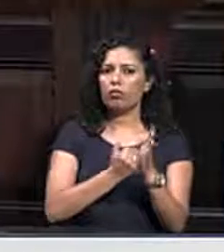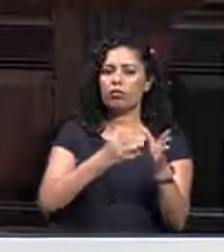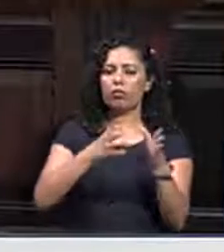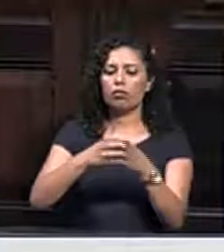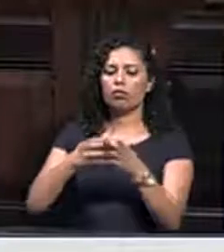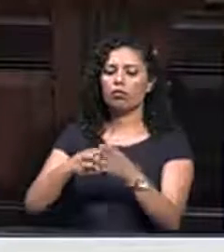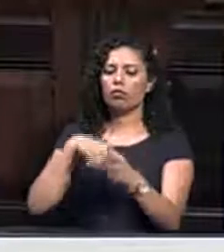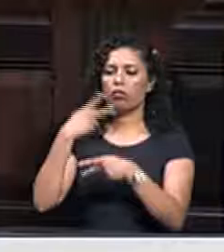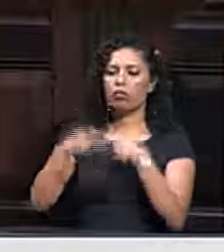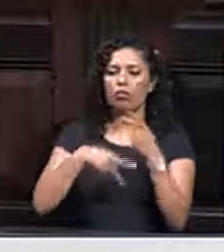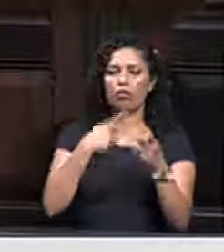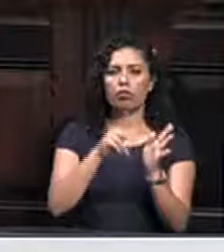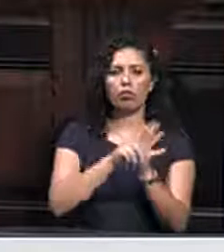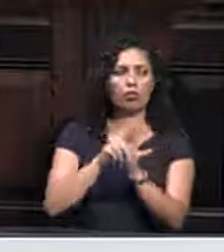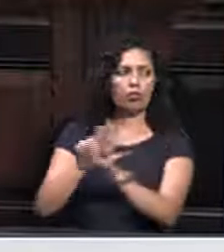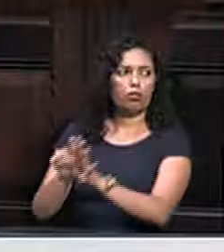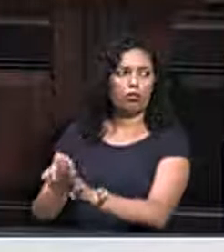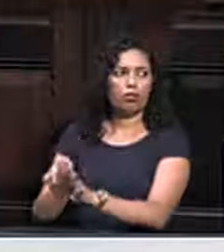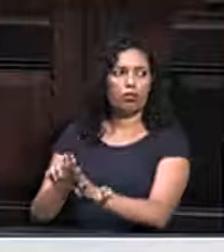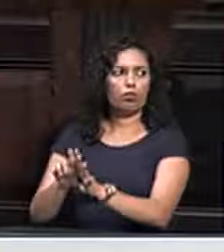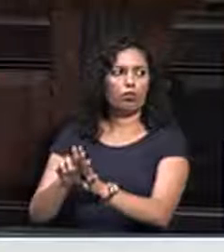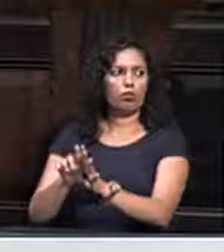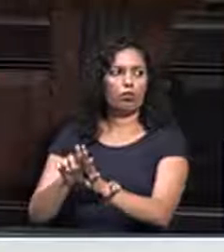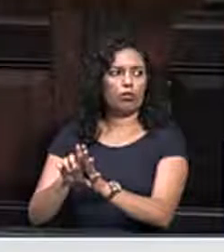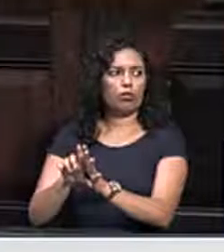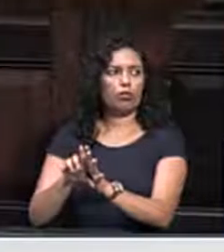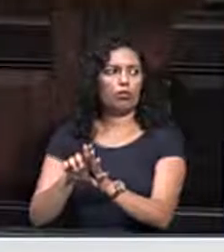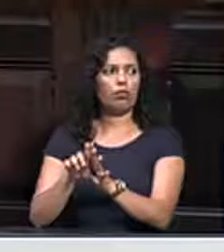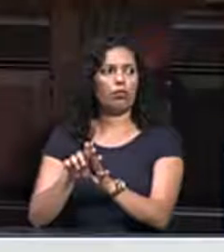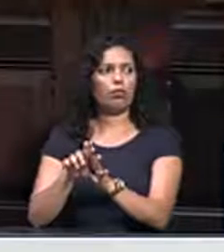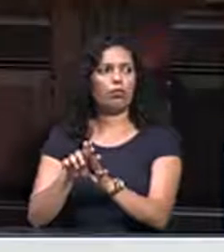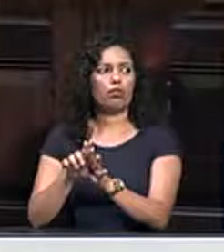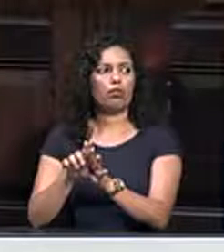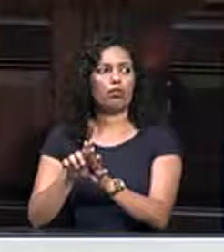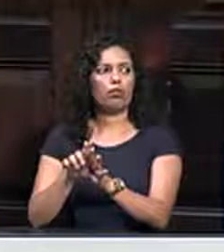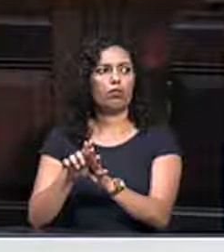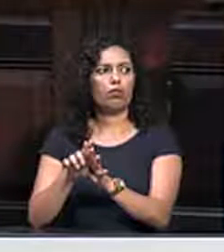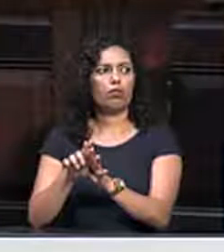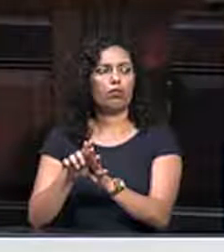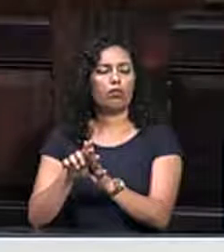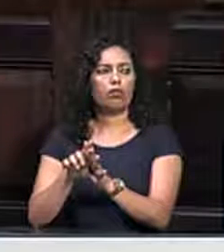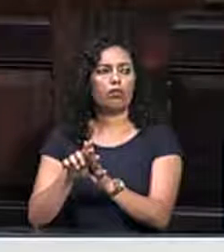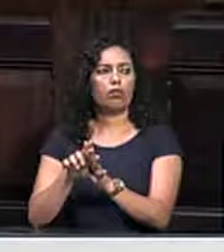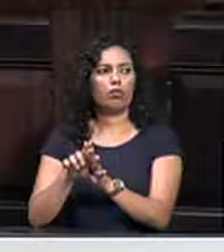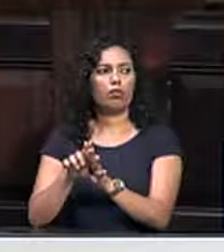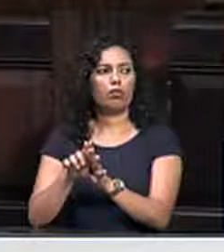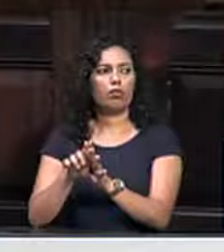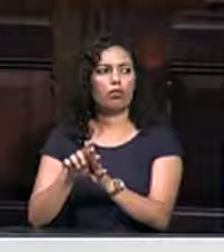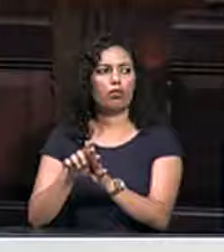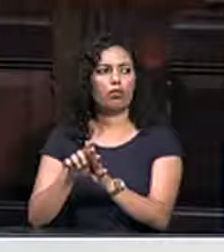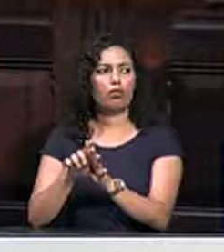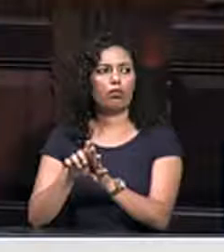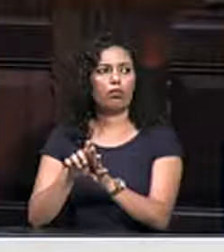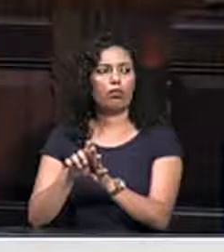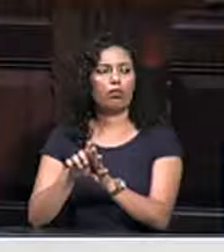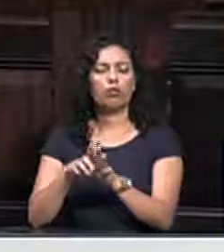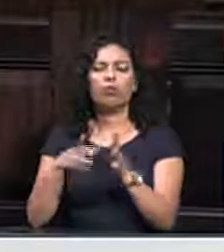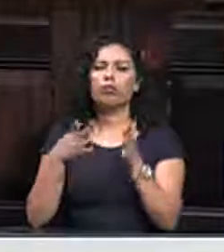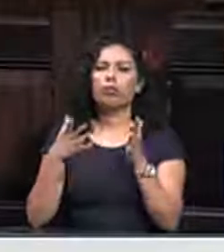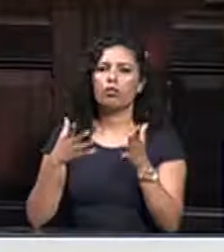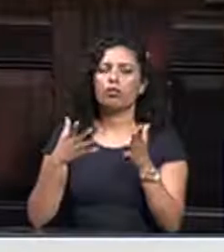desses projetos de monocultura se sustentam sobre inverídicos ou deturpados